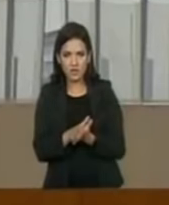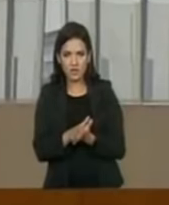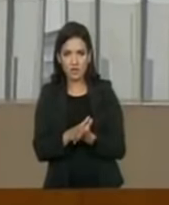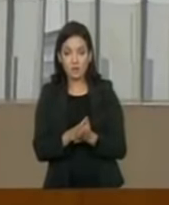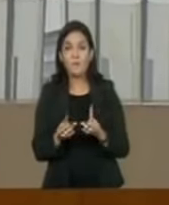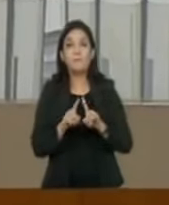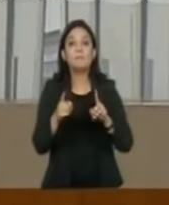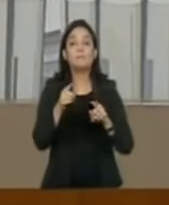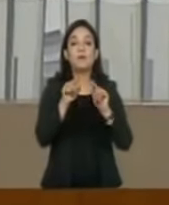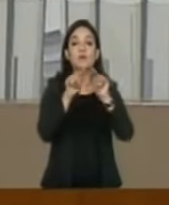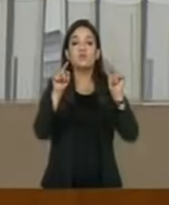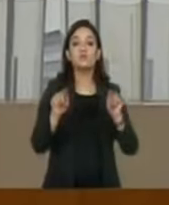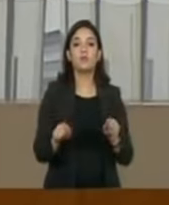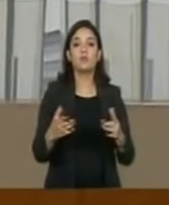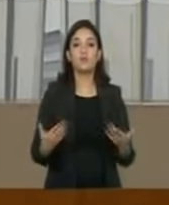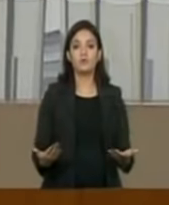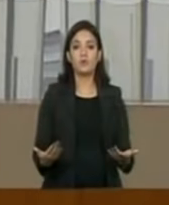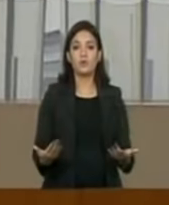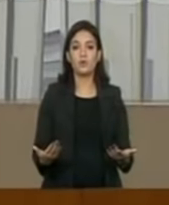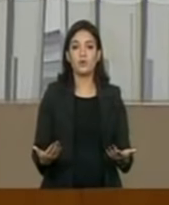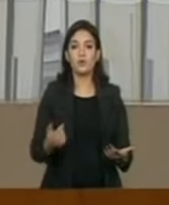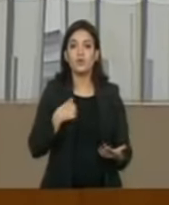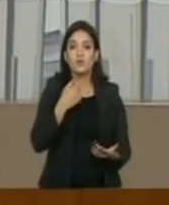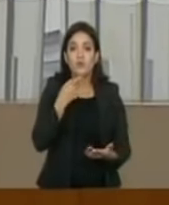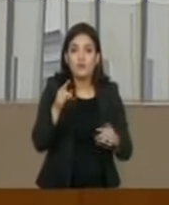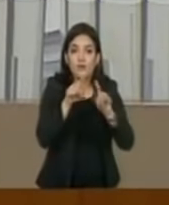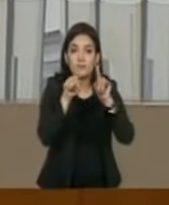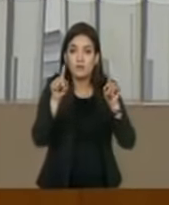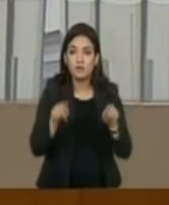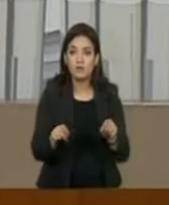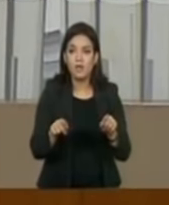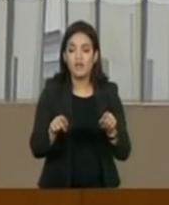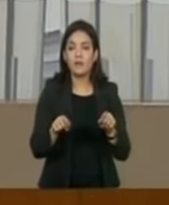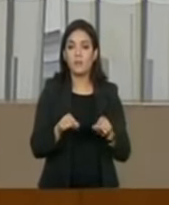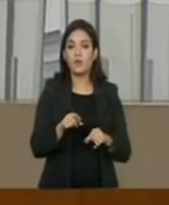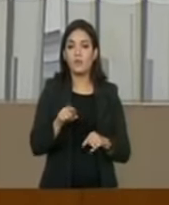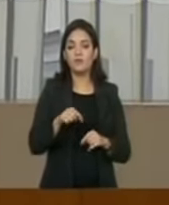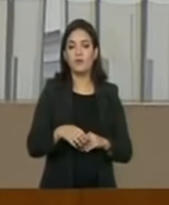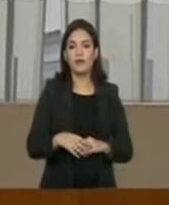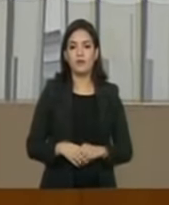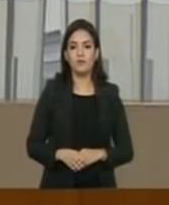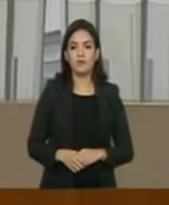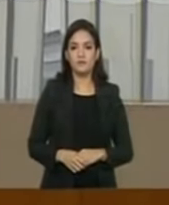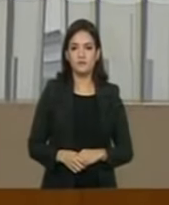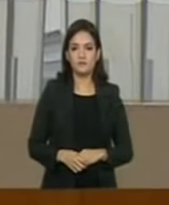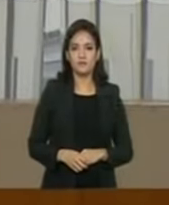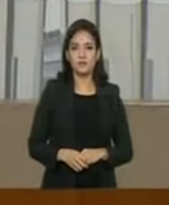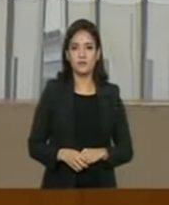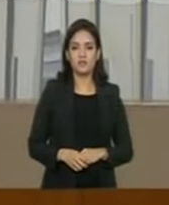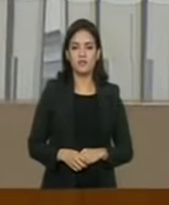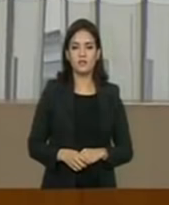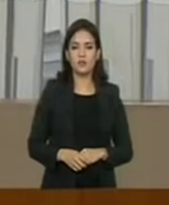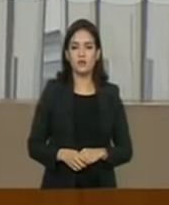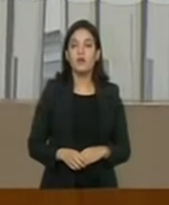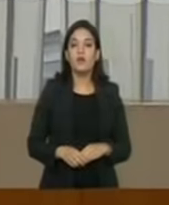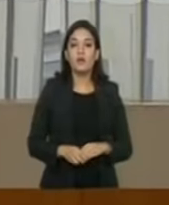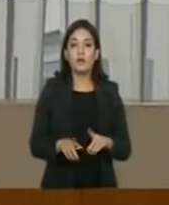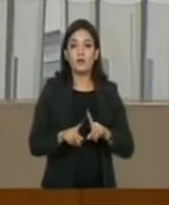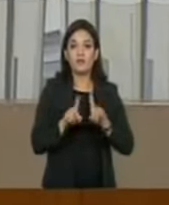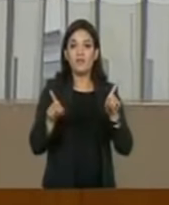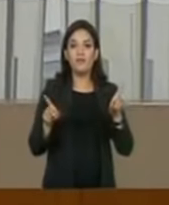parado em relação aos servidores é o funcionar do horizonte exatamente todas as pessoas